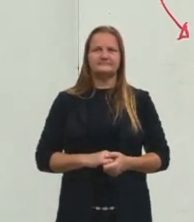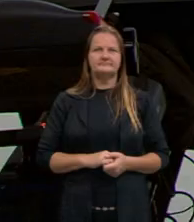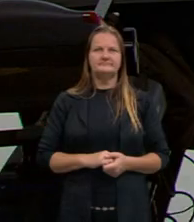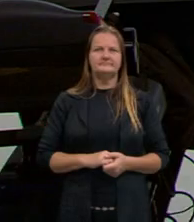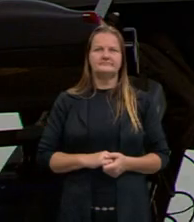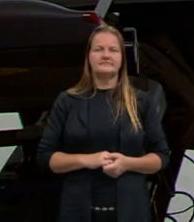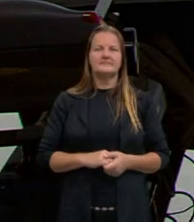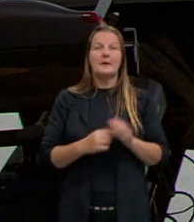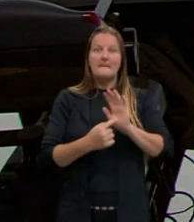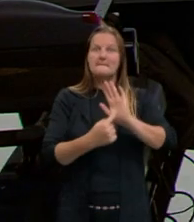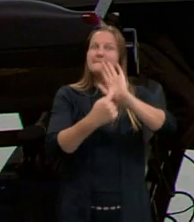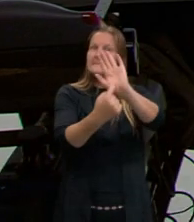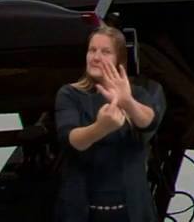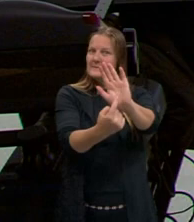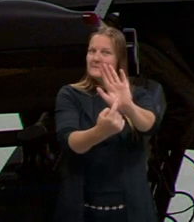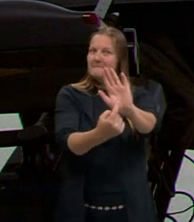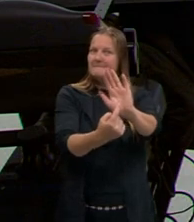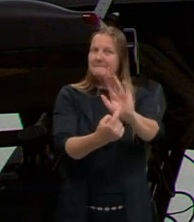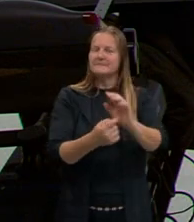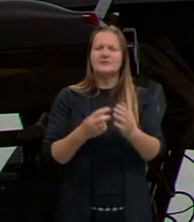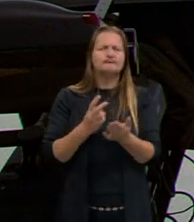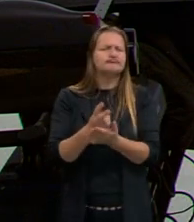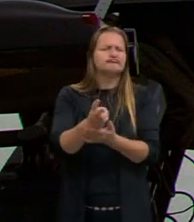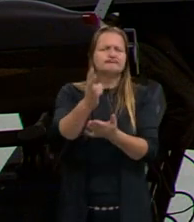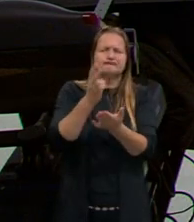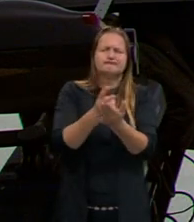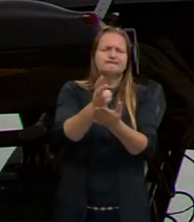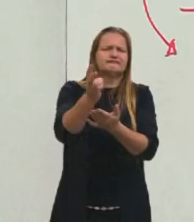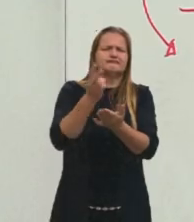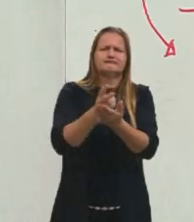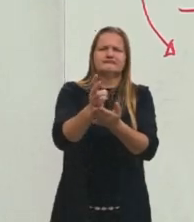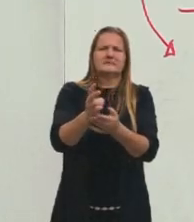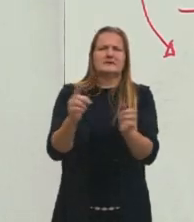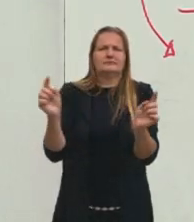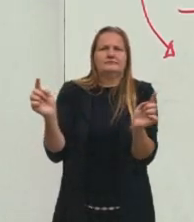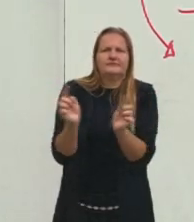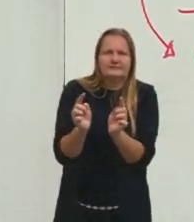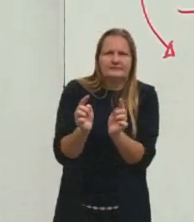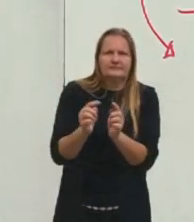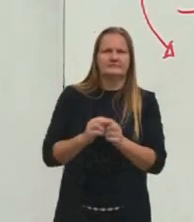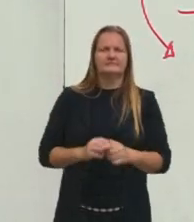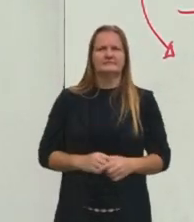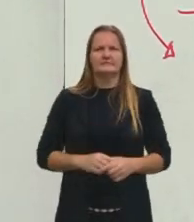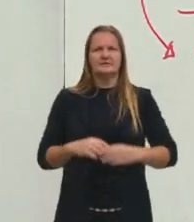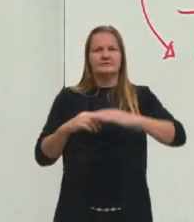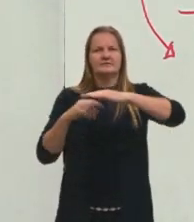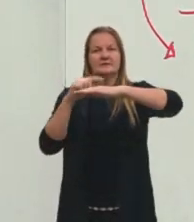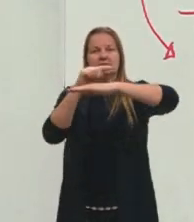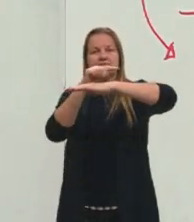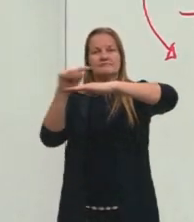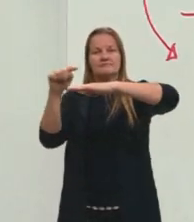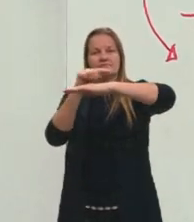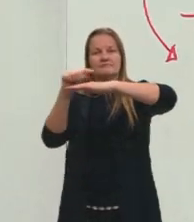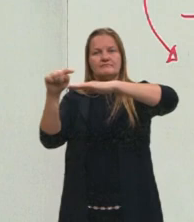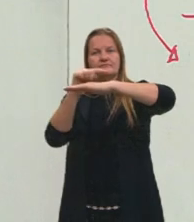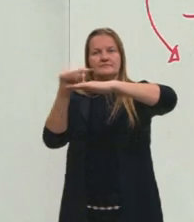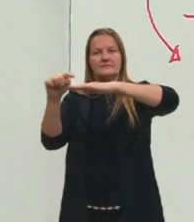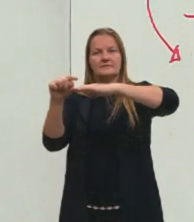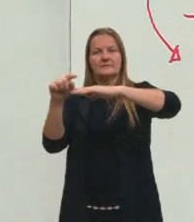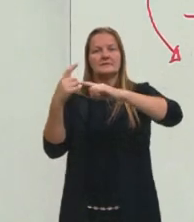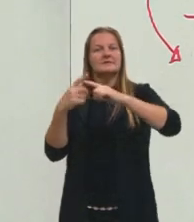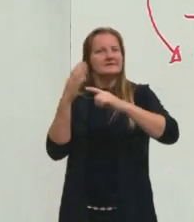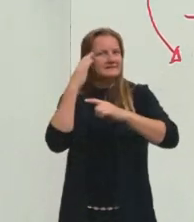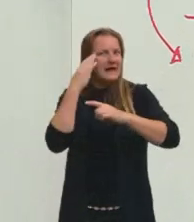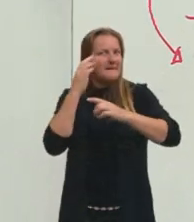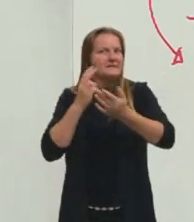só para mostrar para vocês ele vai infinitamente Mas a gente pode escrever ele só assim e É sim em cima dos números que